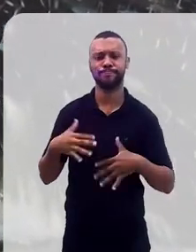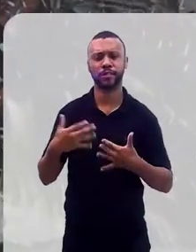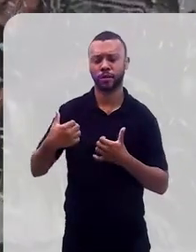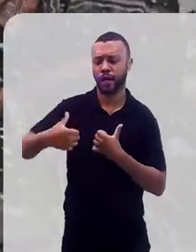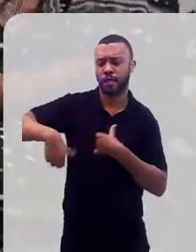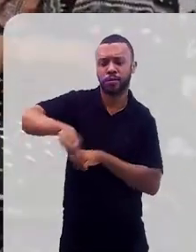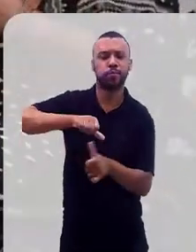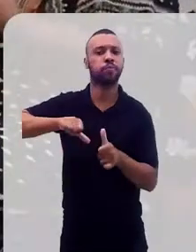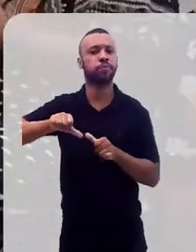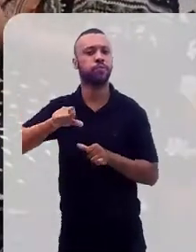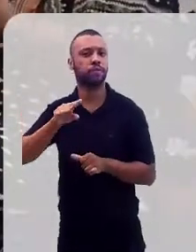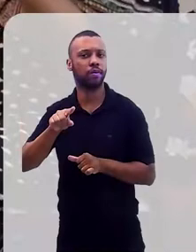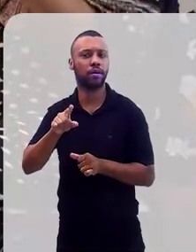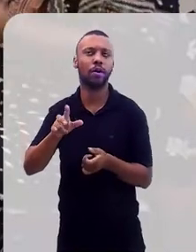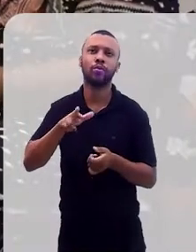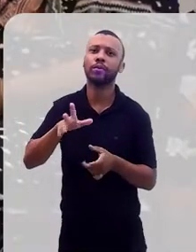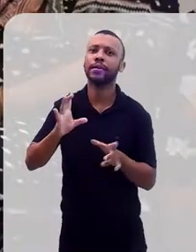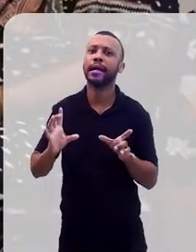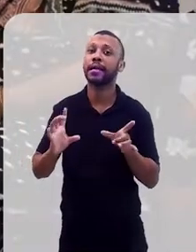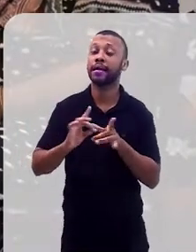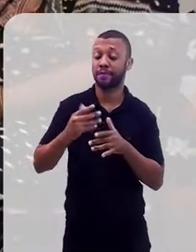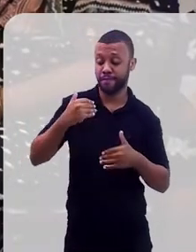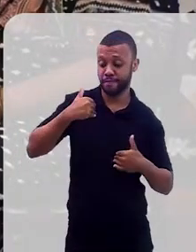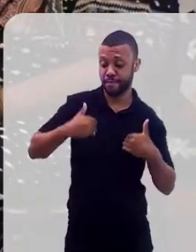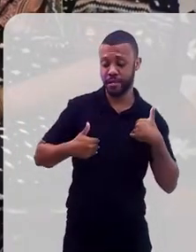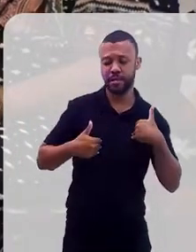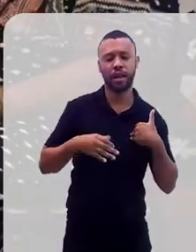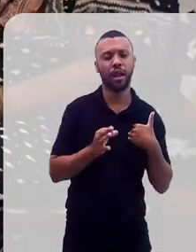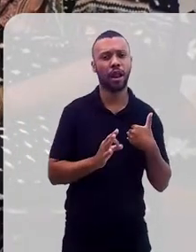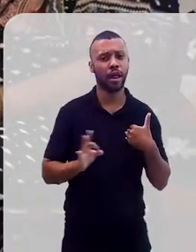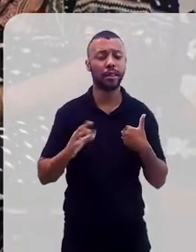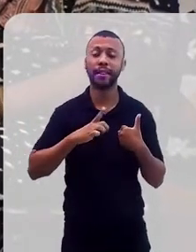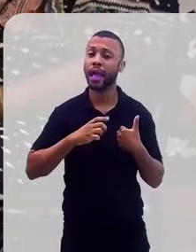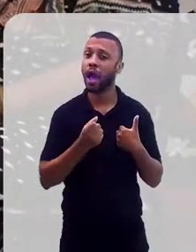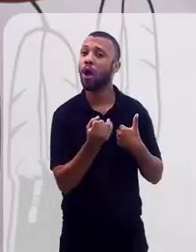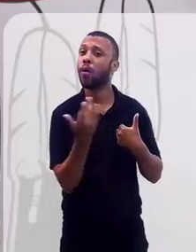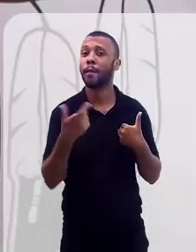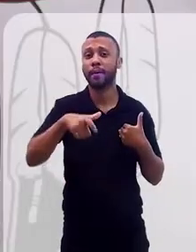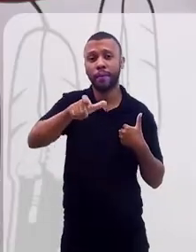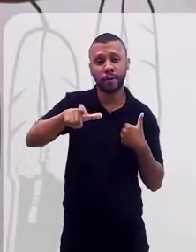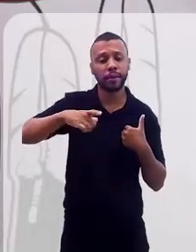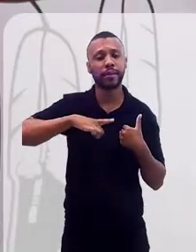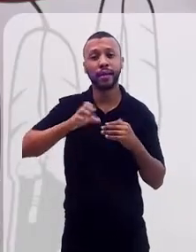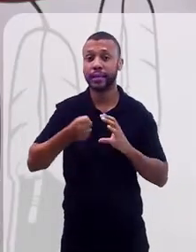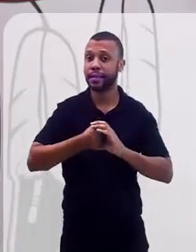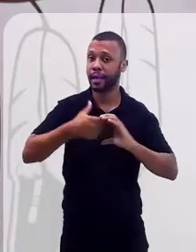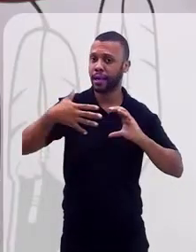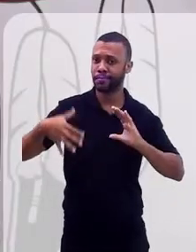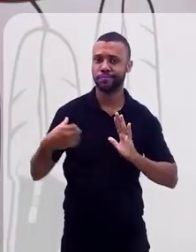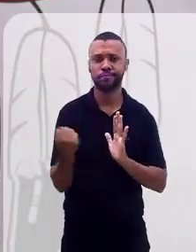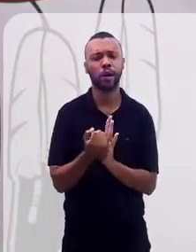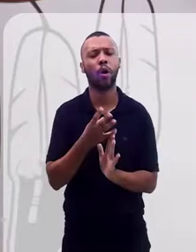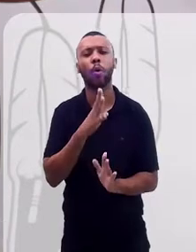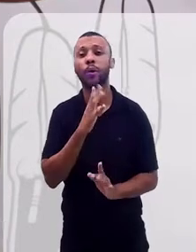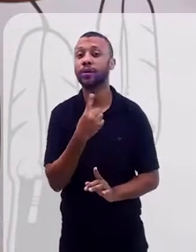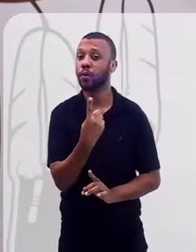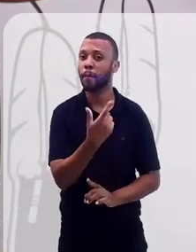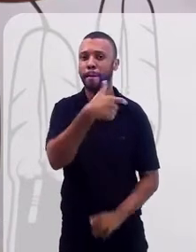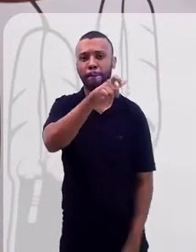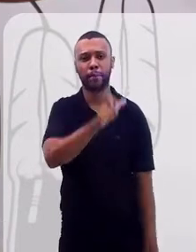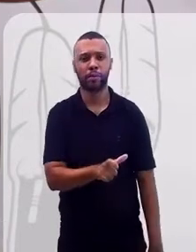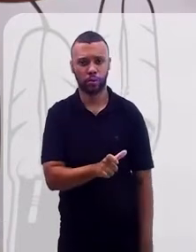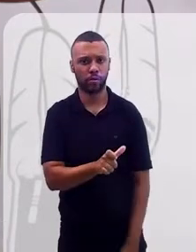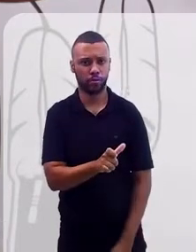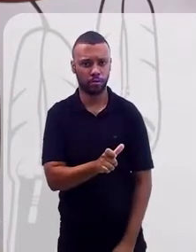propôs, né? Então, a transfiguração não necessariamente É é física. física. Existem algumas pessoas com essa propriedade.